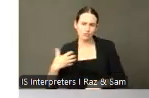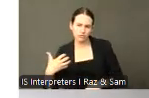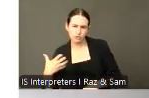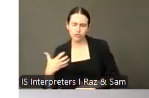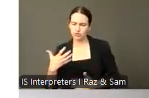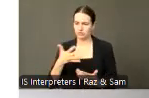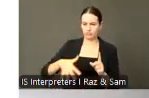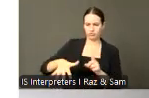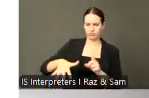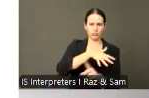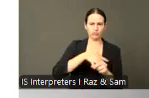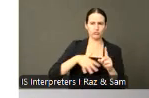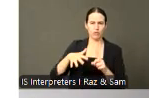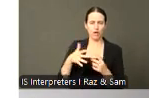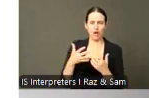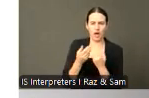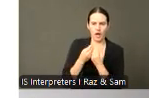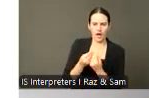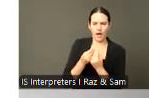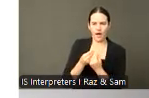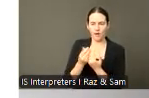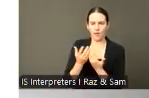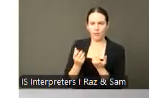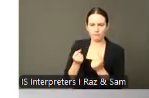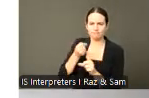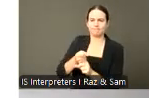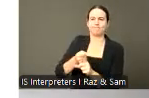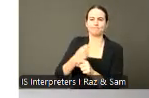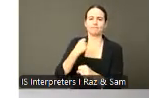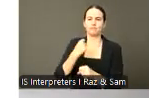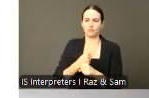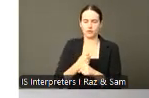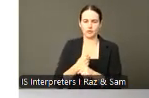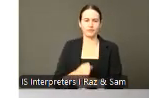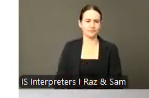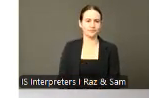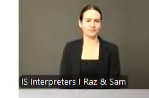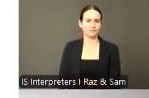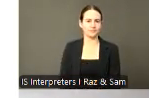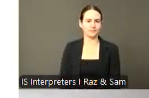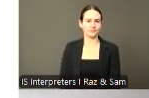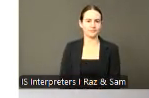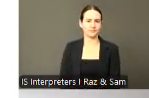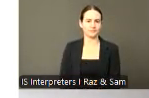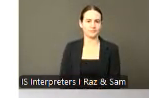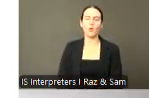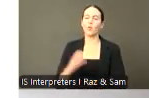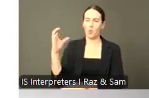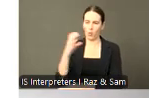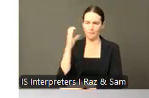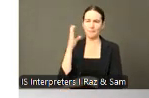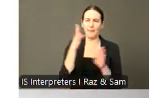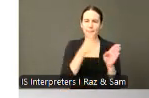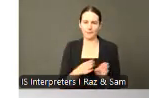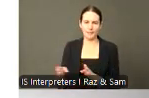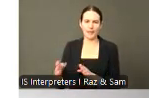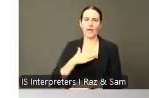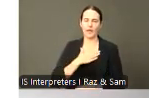eliminação. Quais são os objetivos do Plano Nacional de Eliminação da Colômbia 2024 a 31?